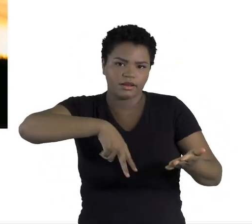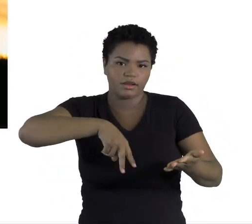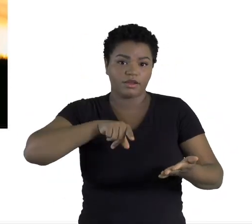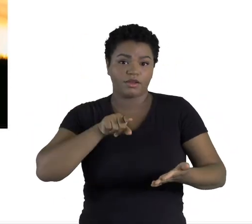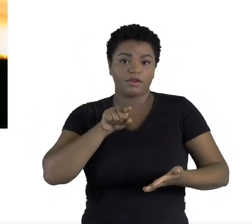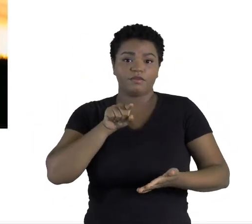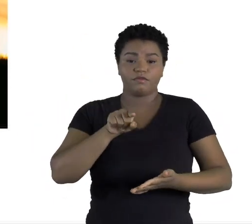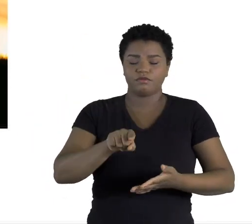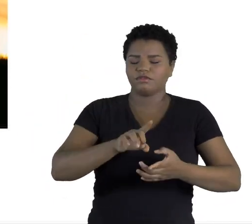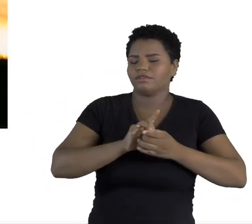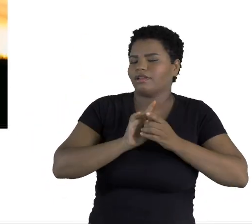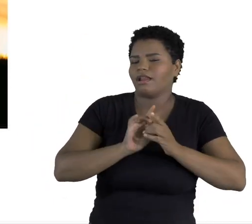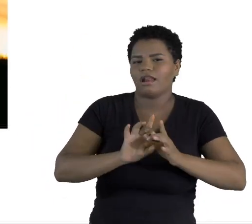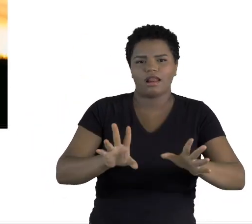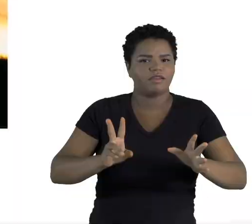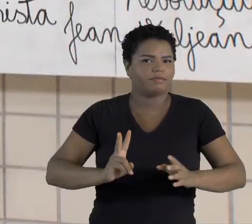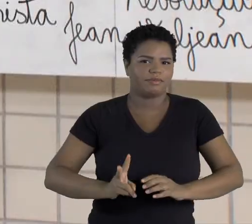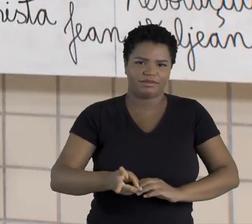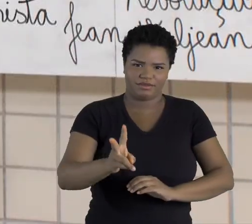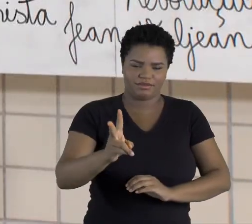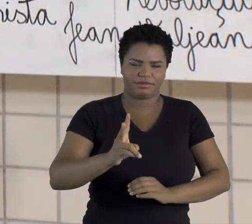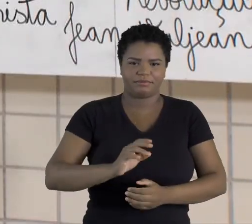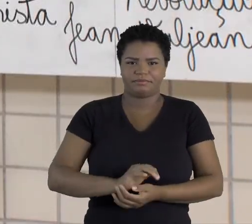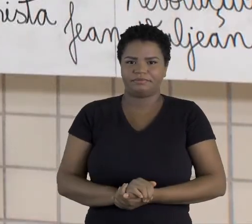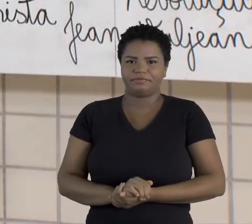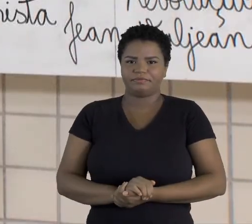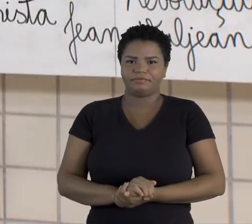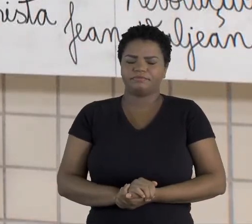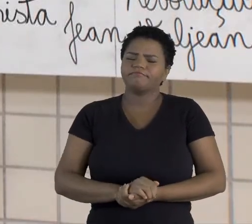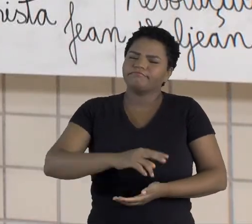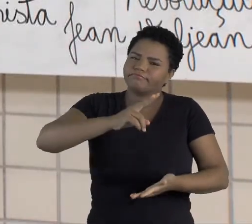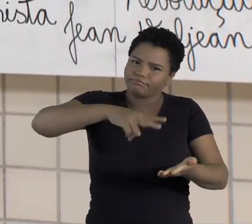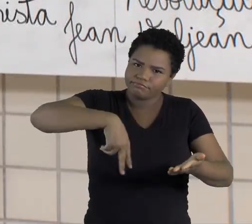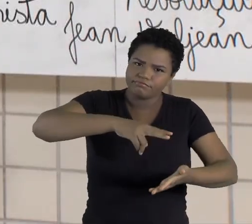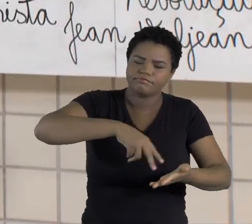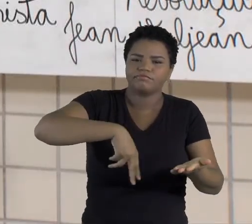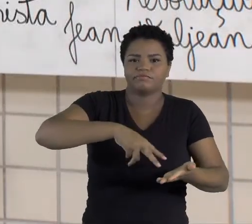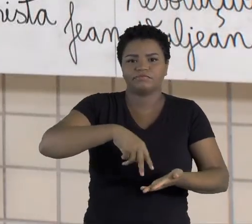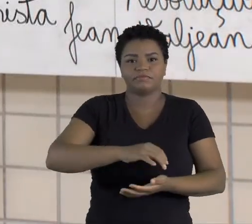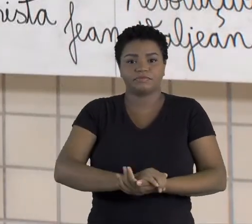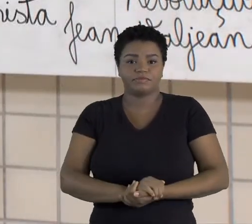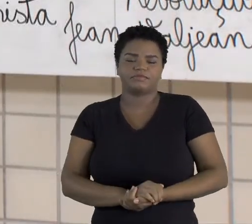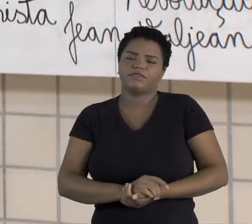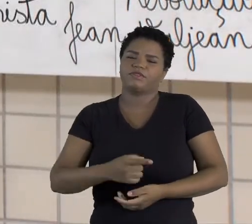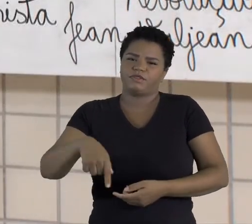livre para sempre. Então leiam e eu tenho certeza que vocês vão